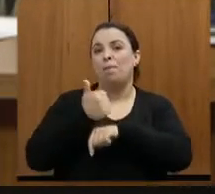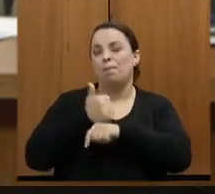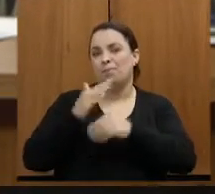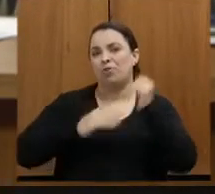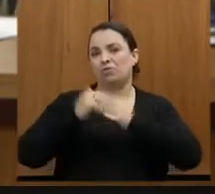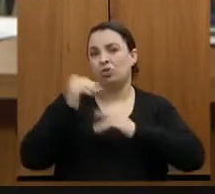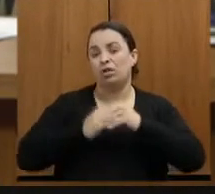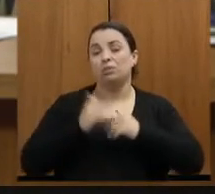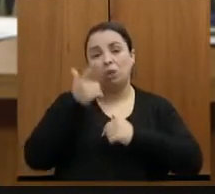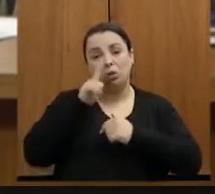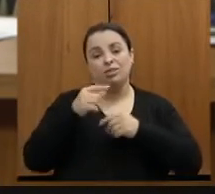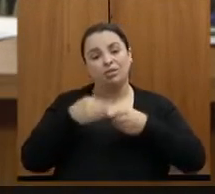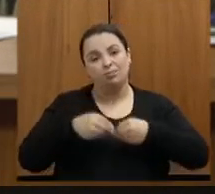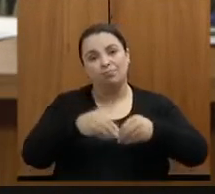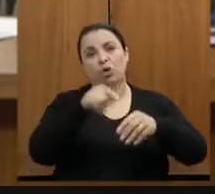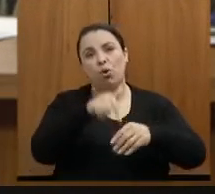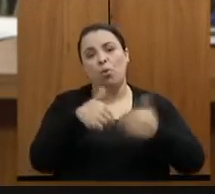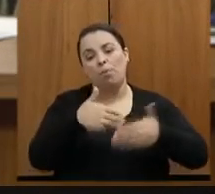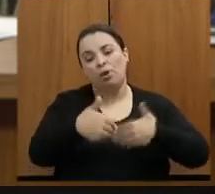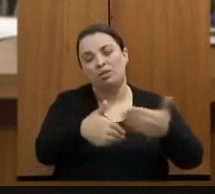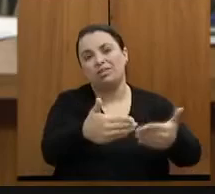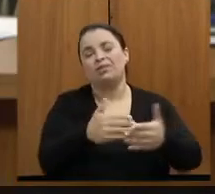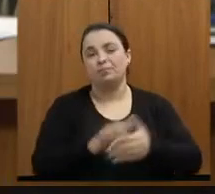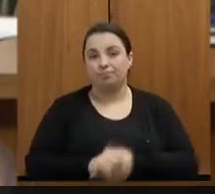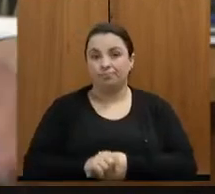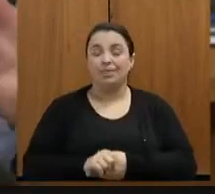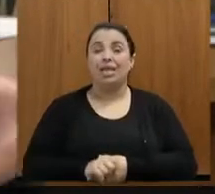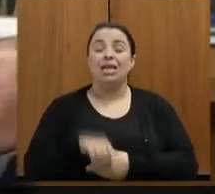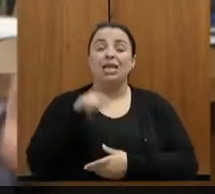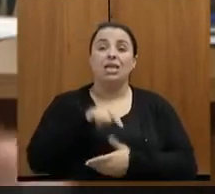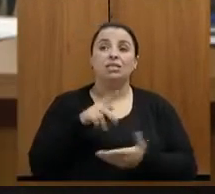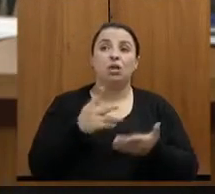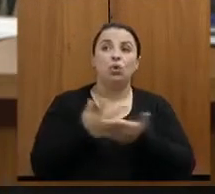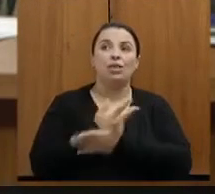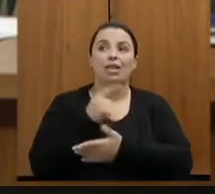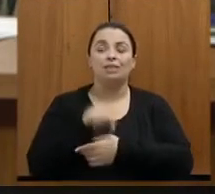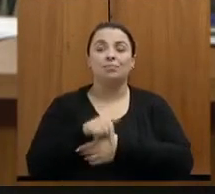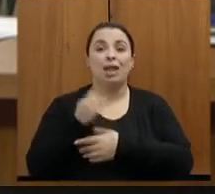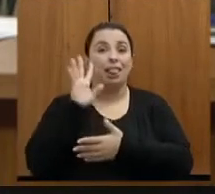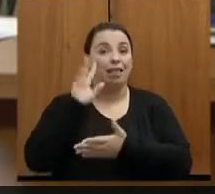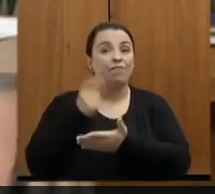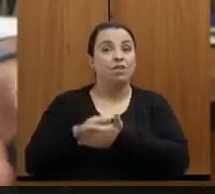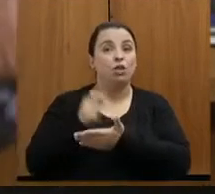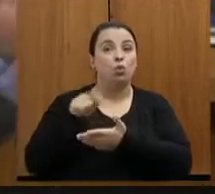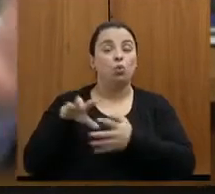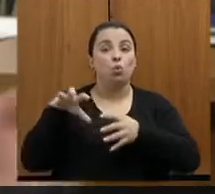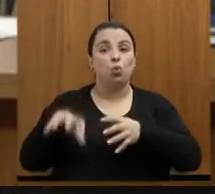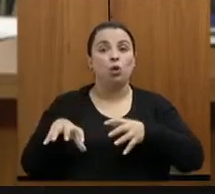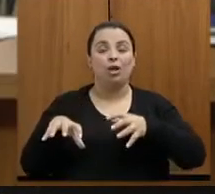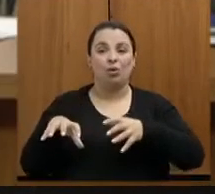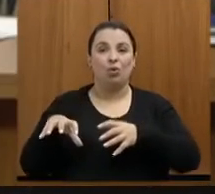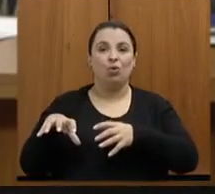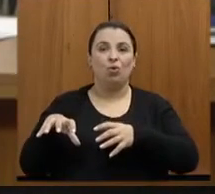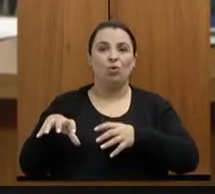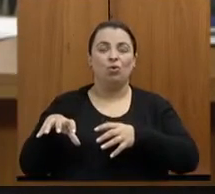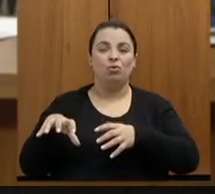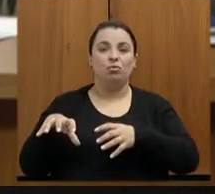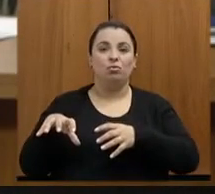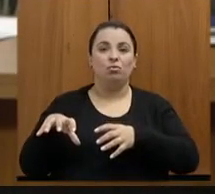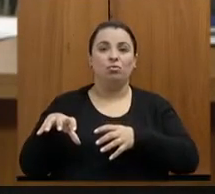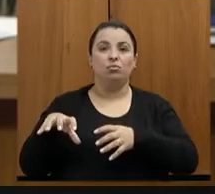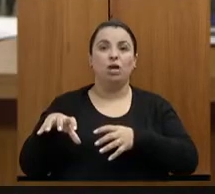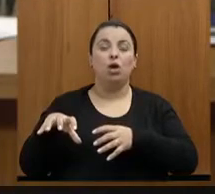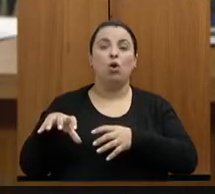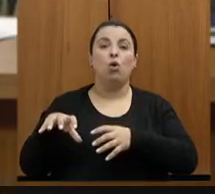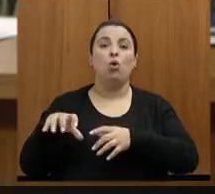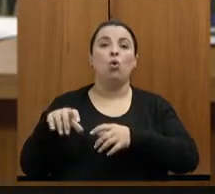E tudo isso é feito dentro de uma definição do que é um núcleo urbano informal, todas as medidas são feitas na linha